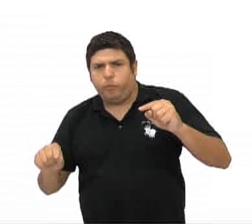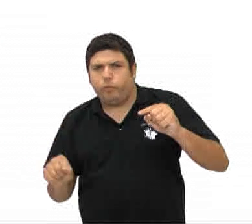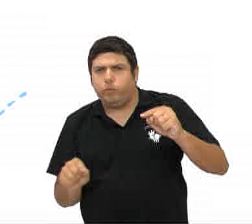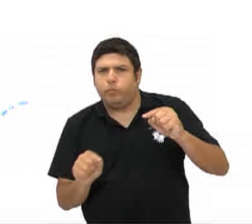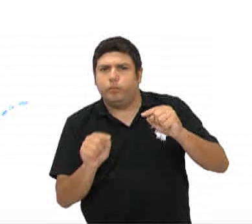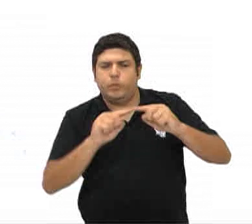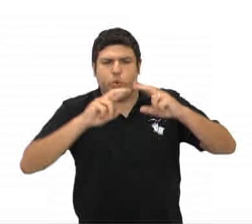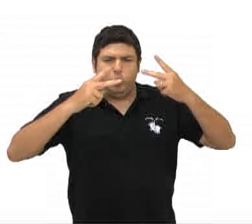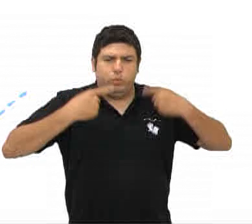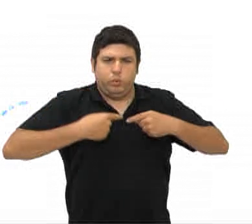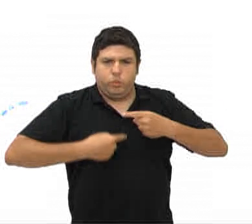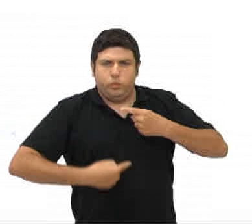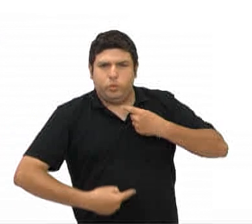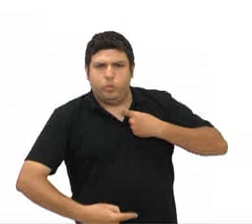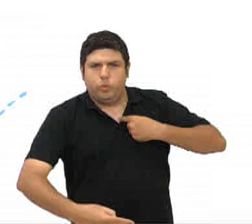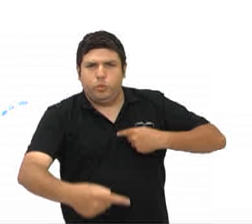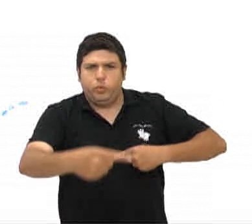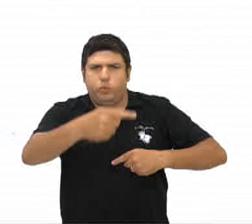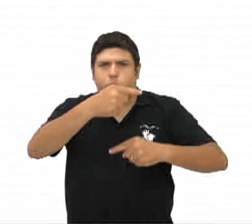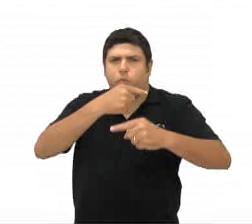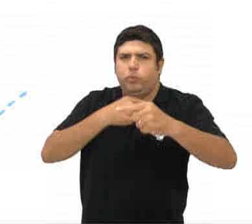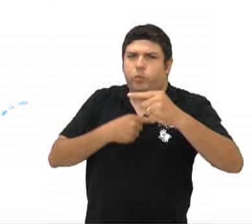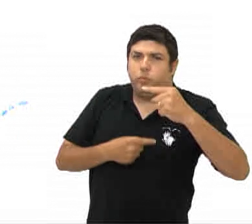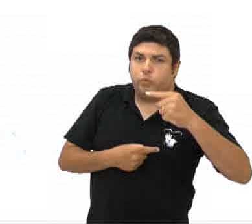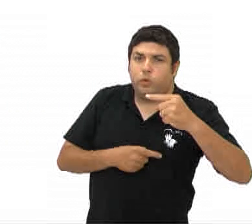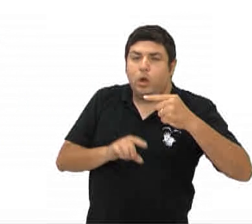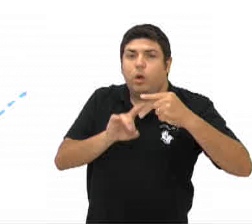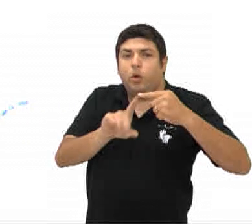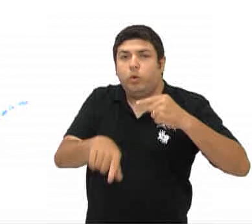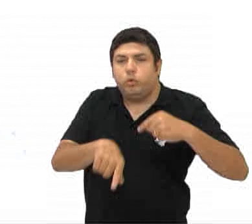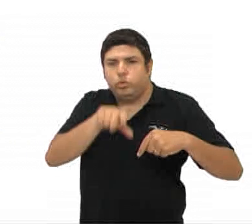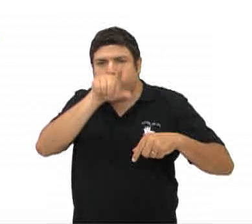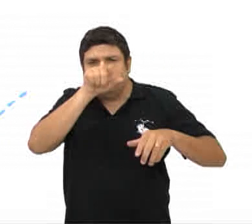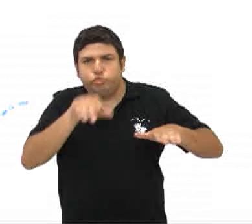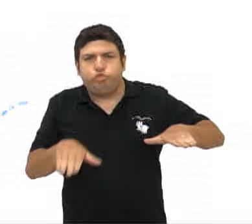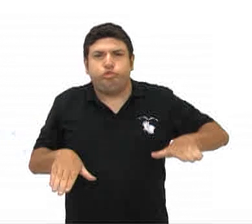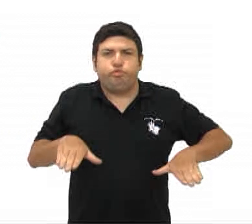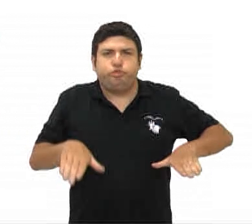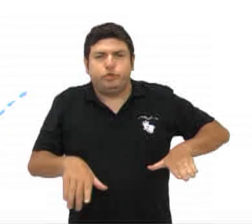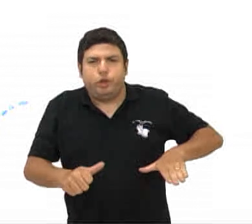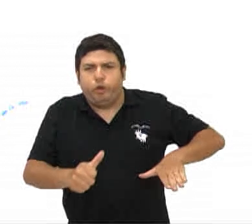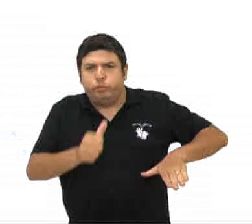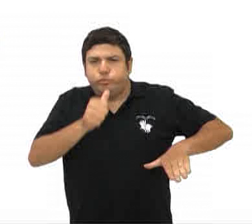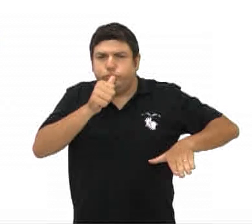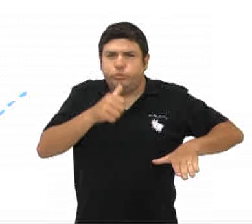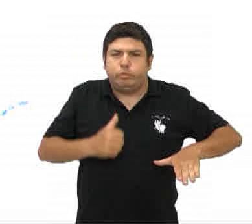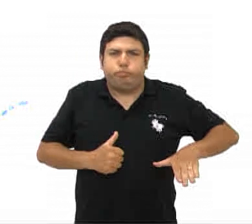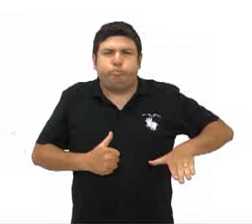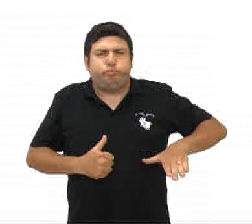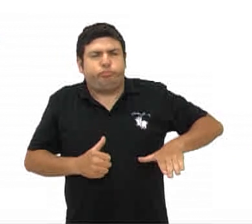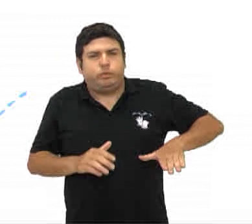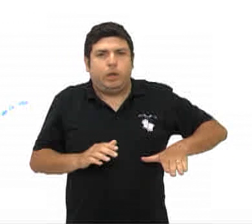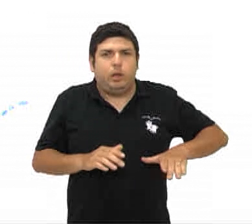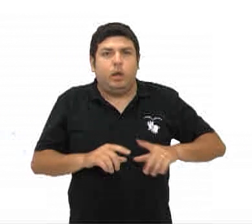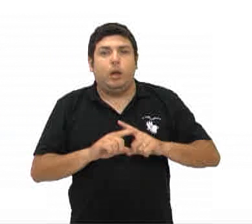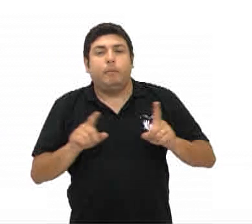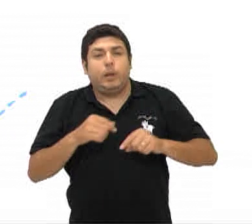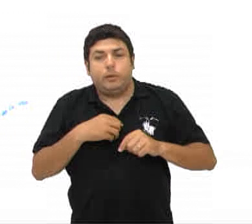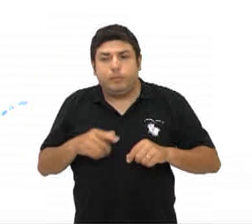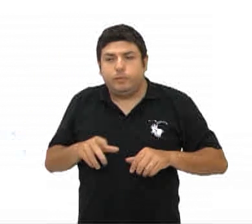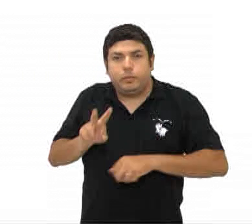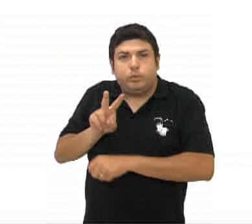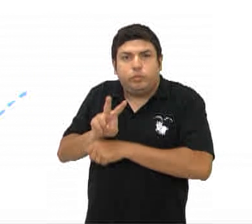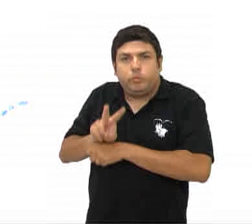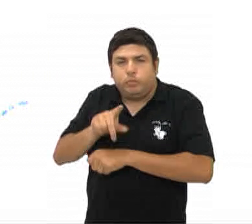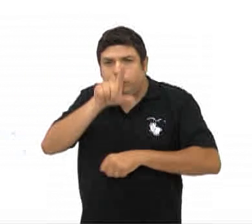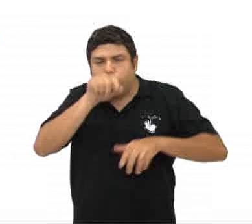e eventualmente para a nossa vida, é virar cocô de pinguim ou derreter no verão. Mas mesmo com esforços para preservar as populações de pinguins